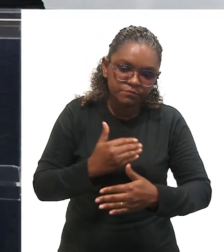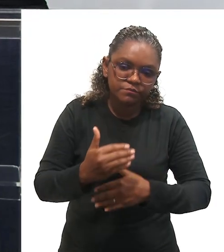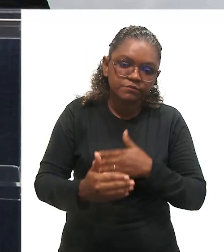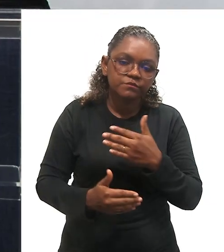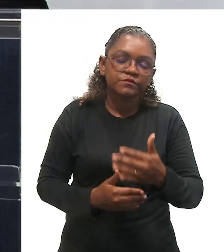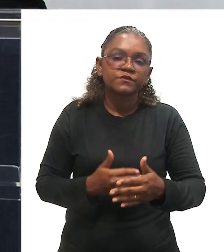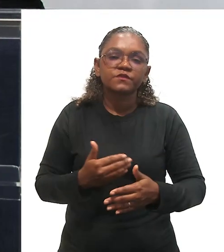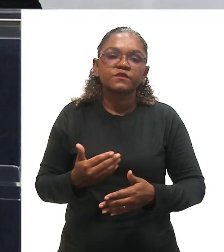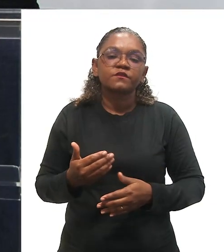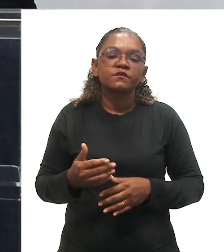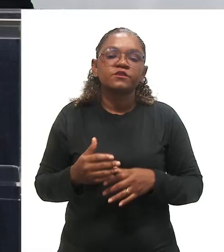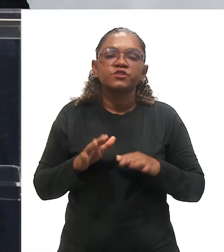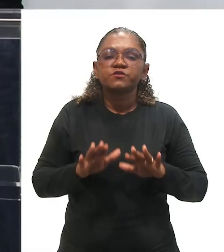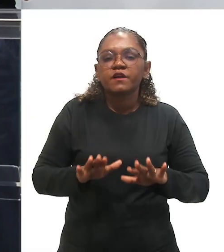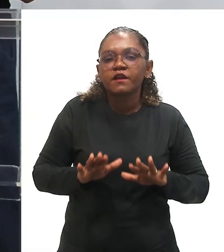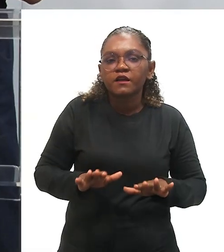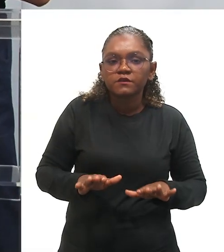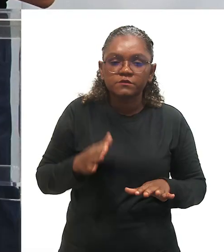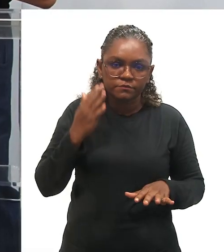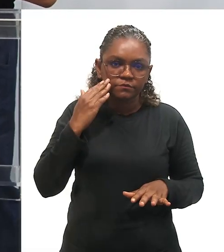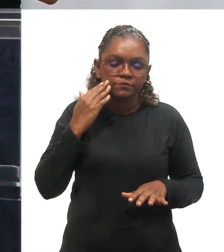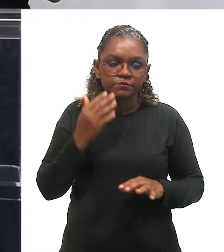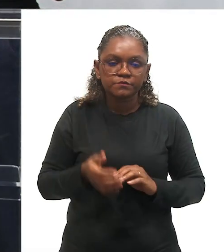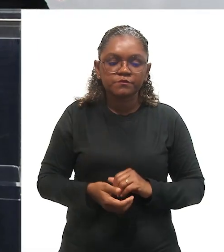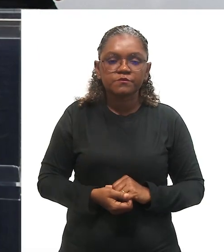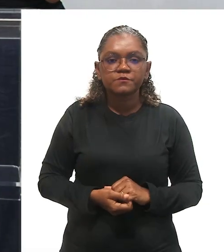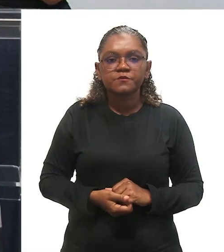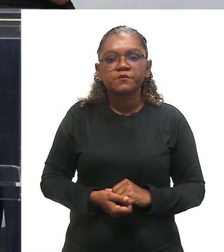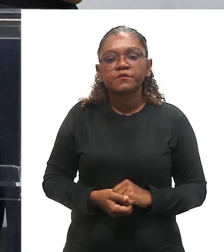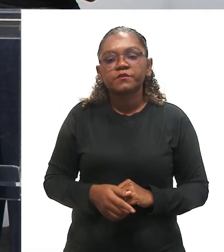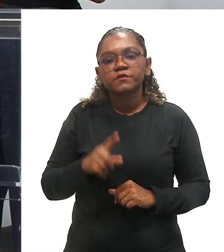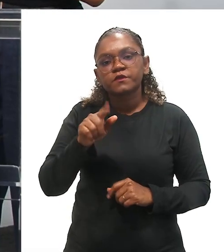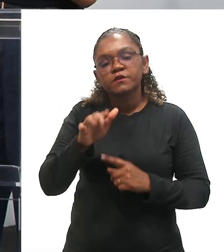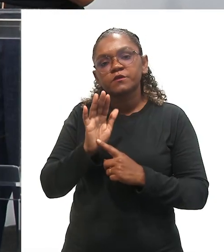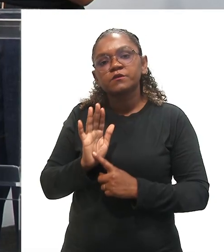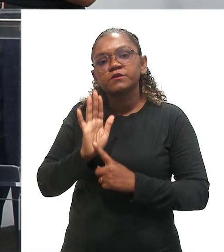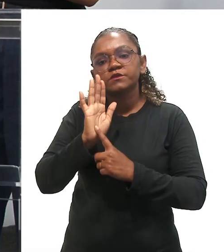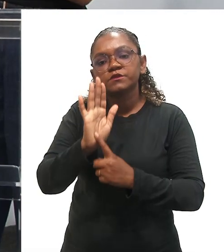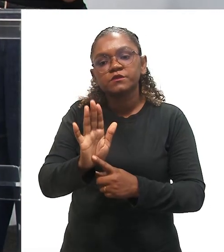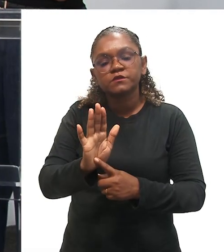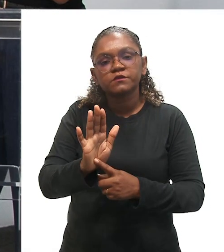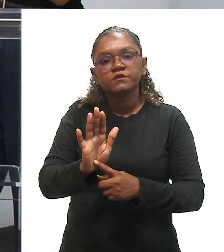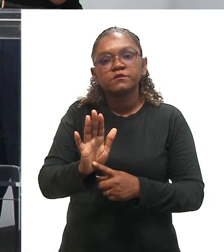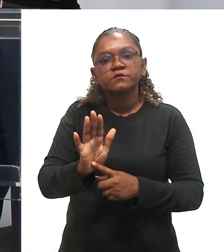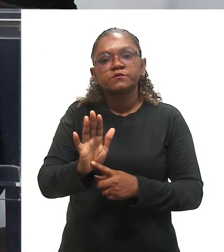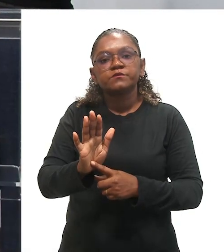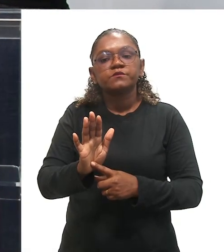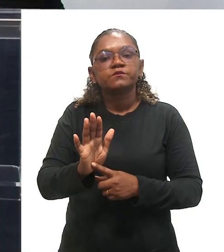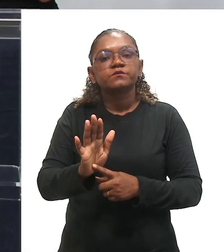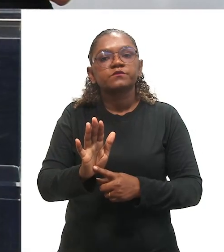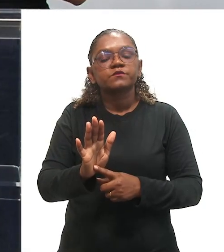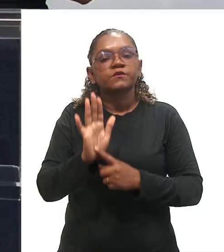forma devagar, vamos dizer assim, demonstrando para vocês o ativo, as